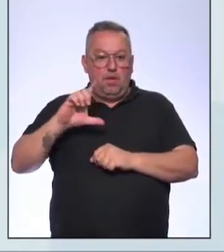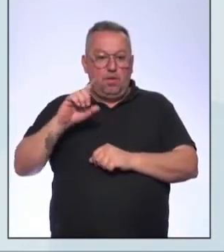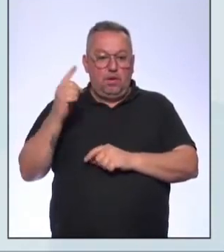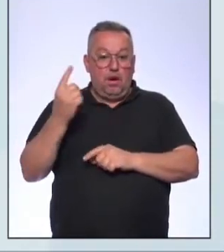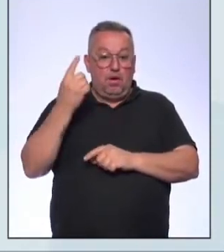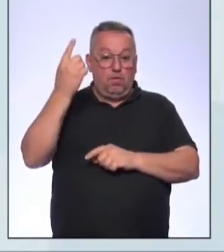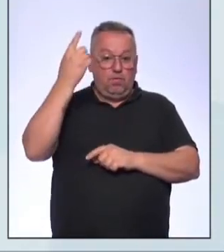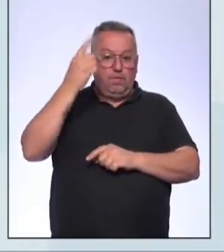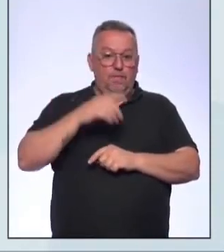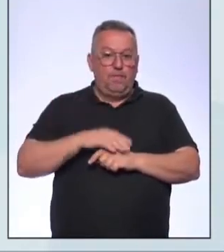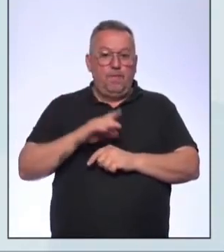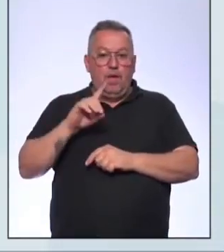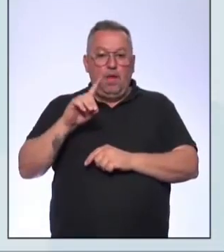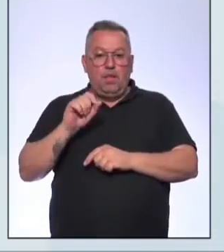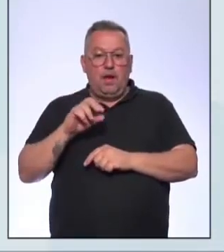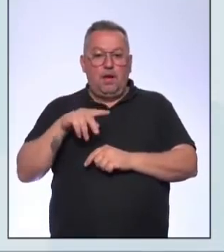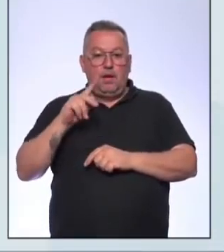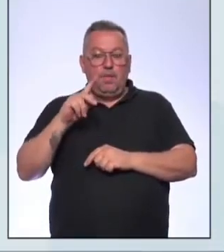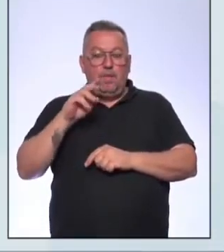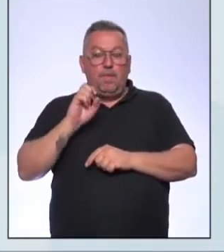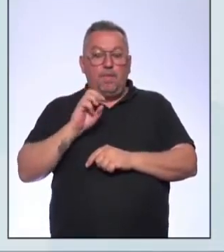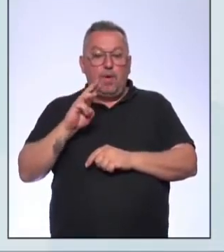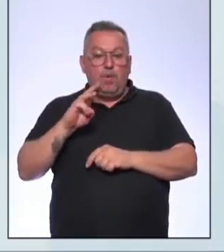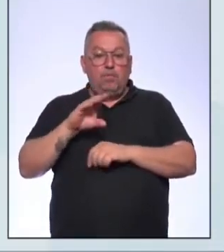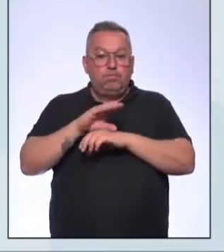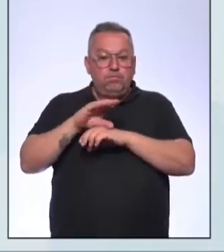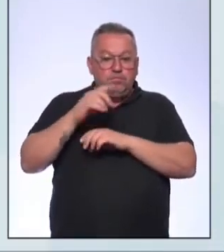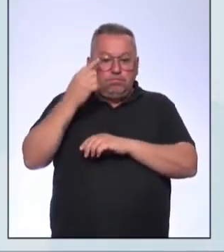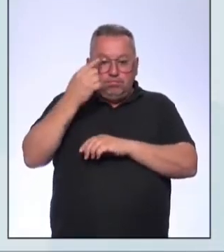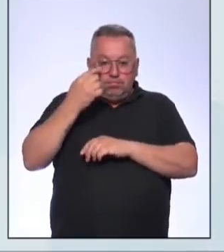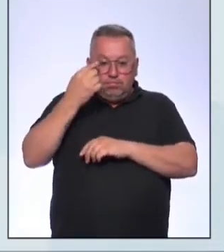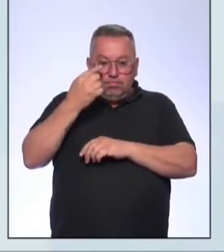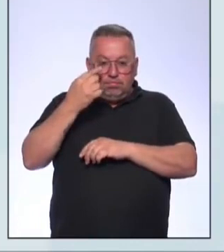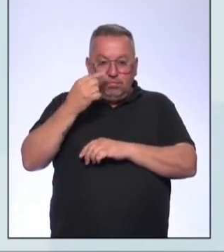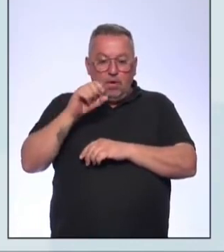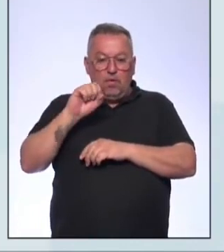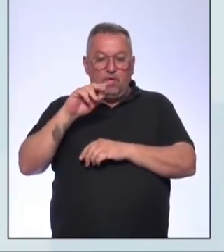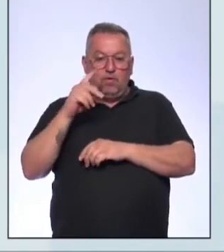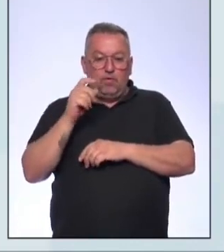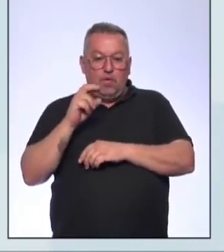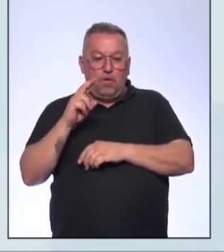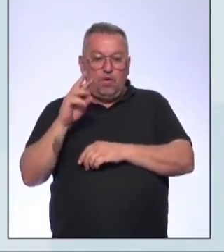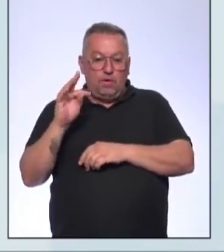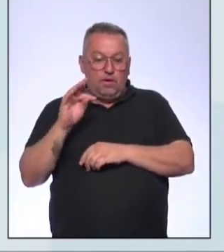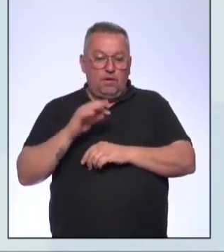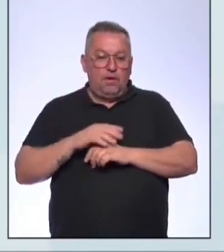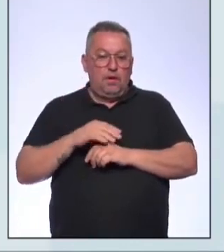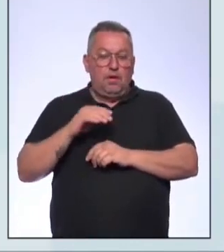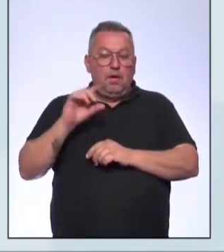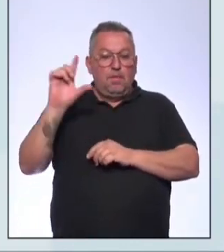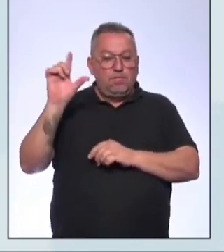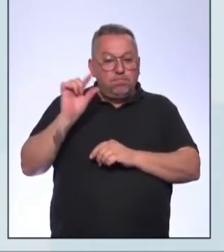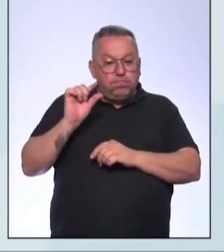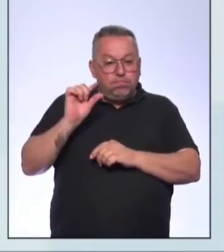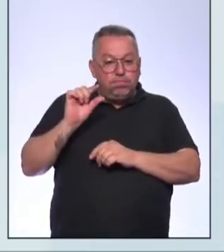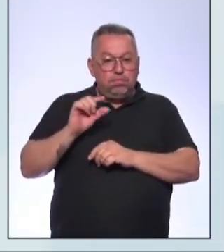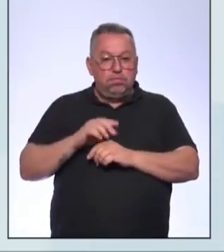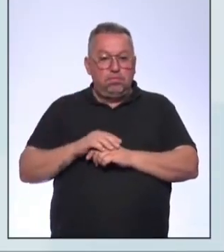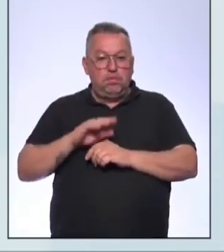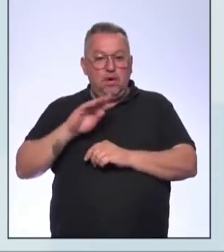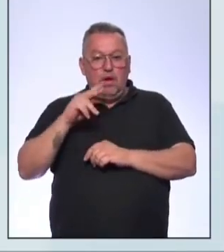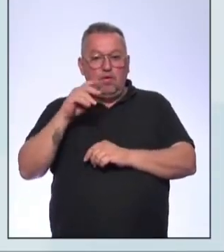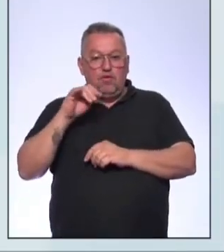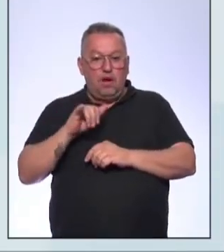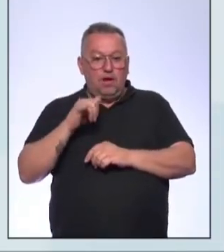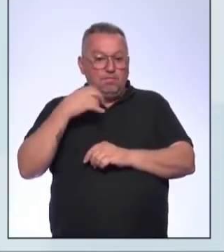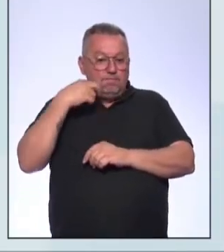alto, dark brown, que é castanho escuro, short, que é curto, shy, que é